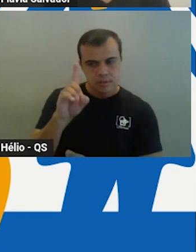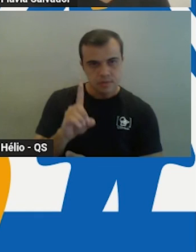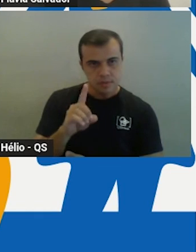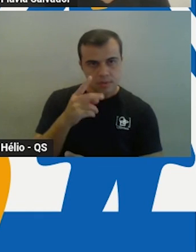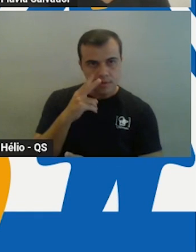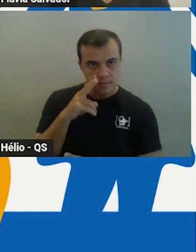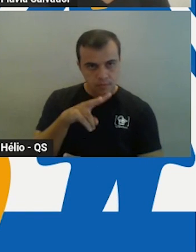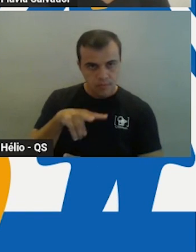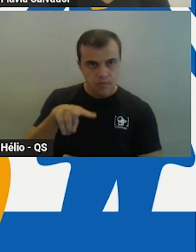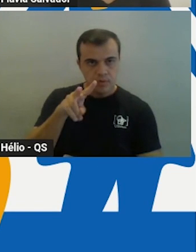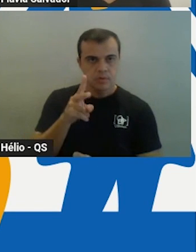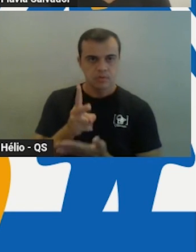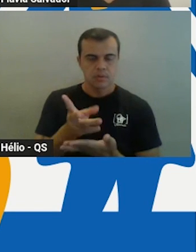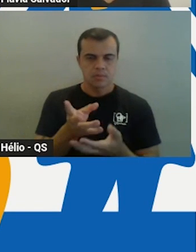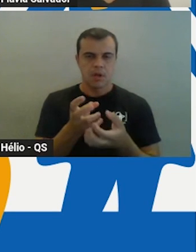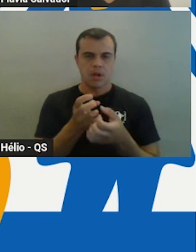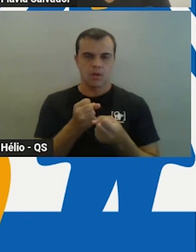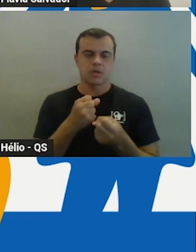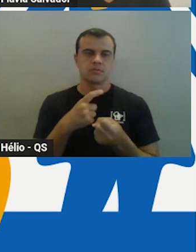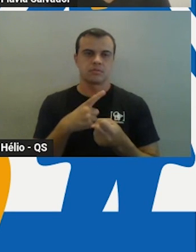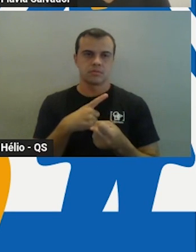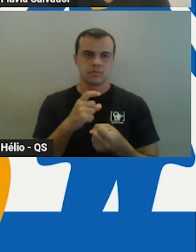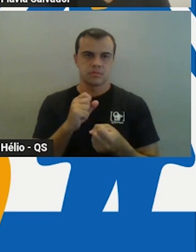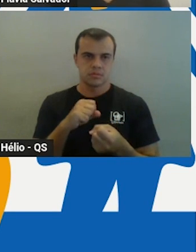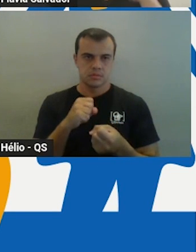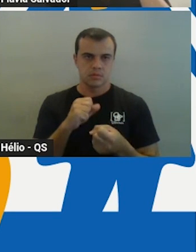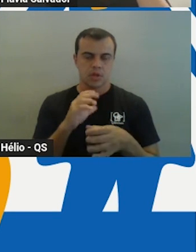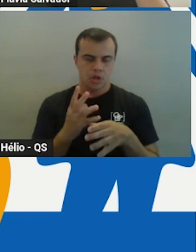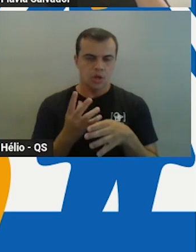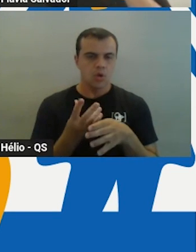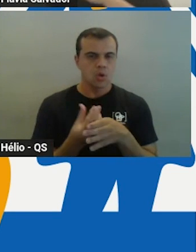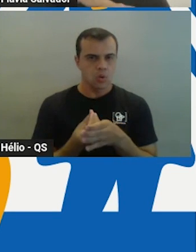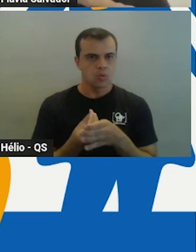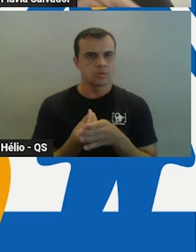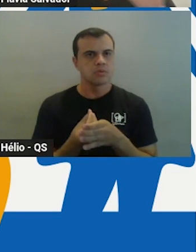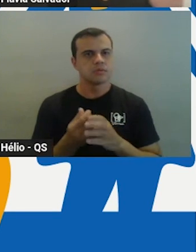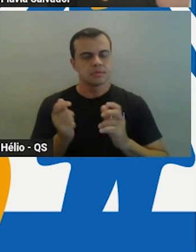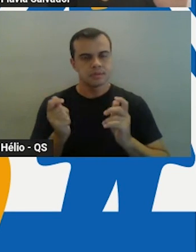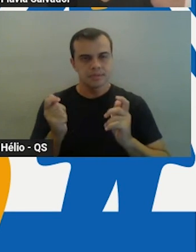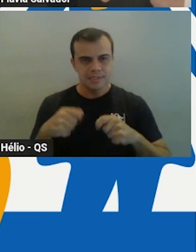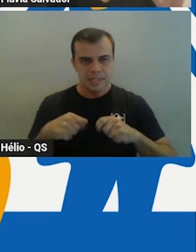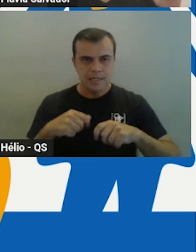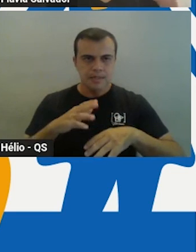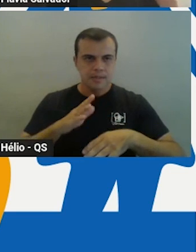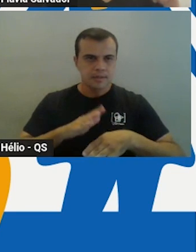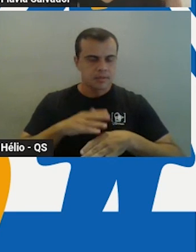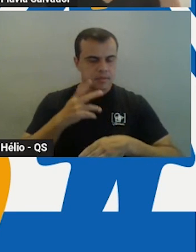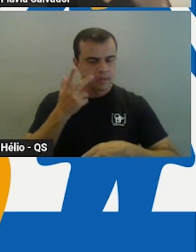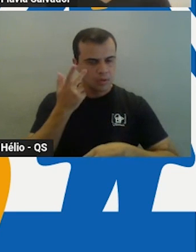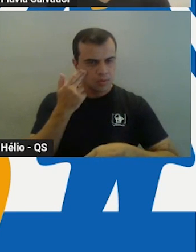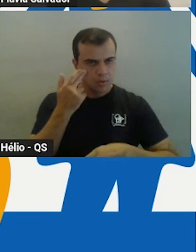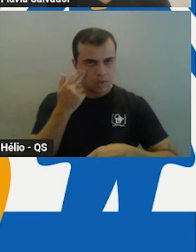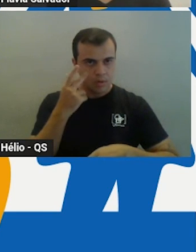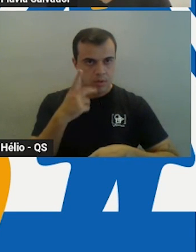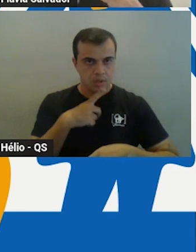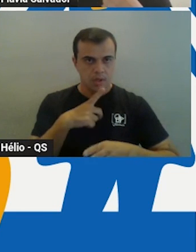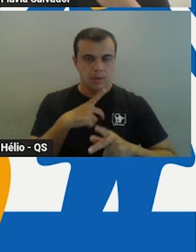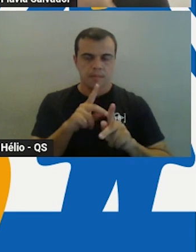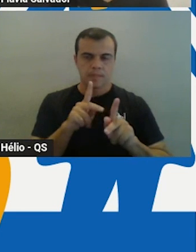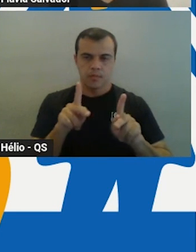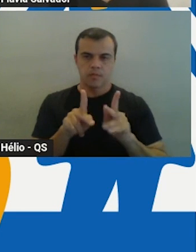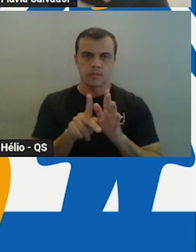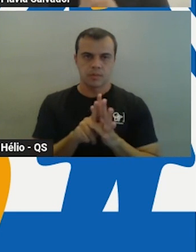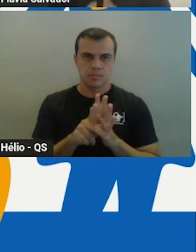visual, ela vai estar sendo acolhida, ela vai estar sendo inclusa de maneira absolutamente natural e ainda vai ser professora,